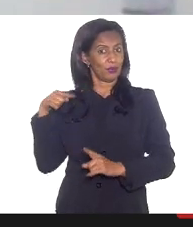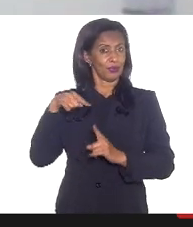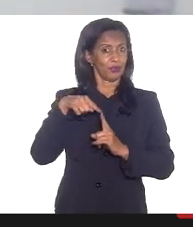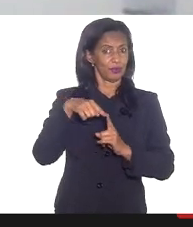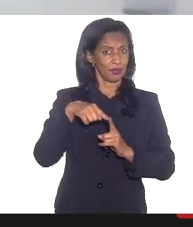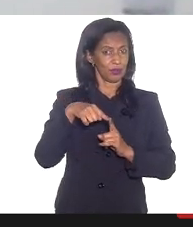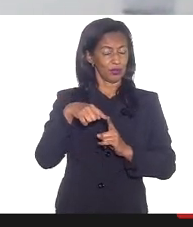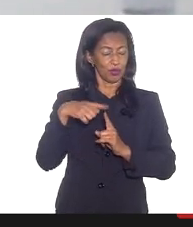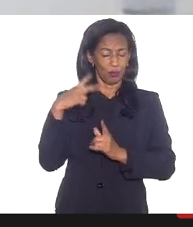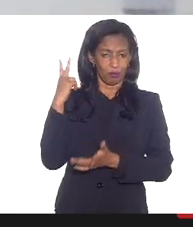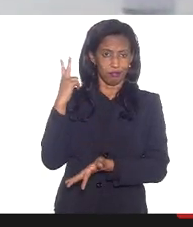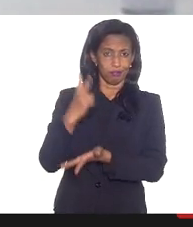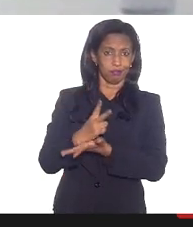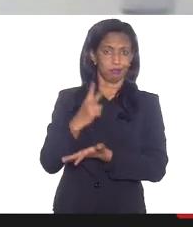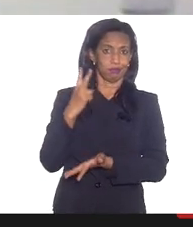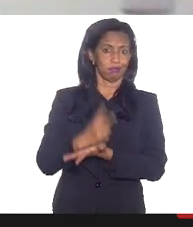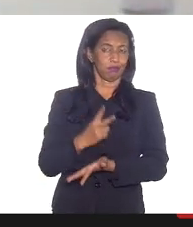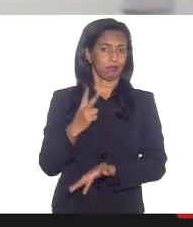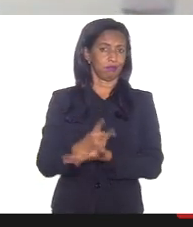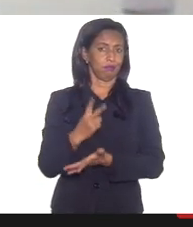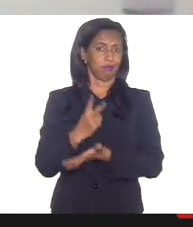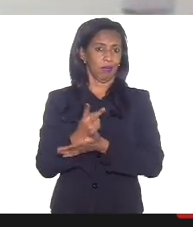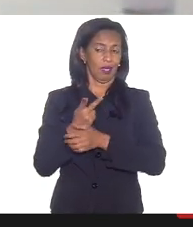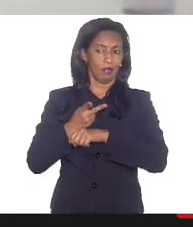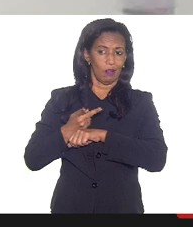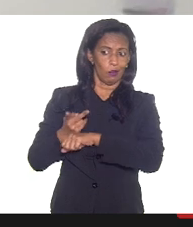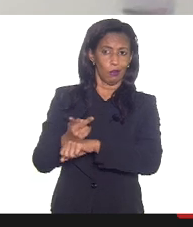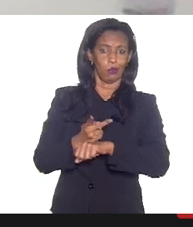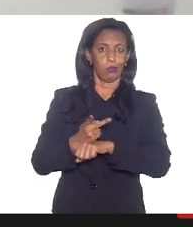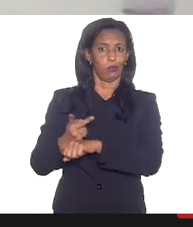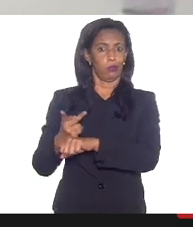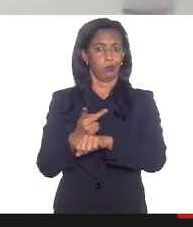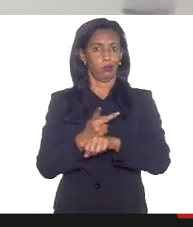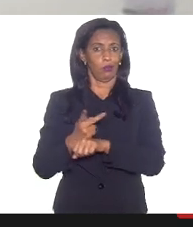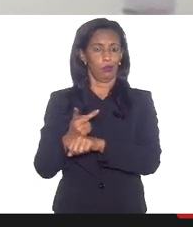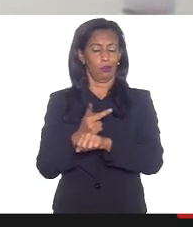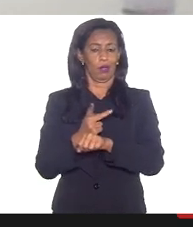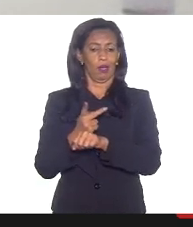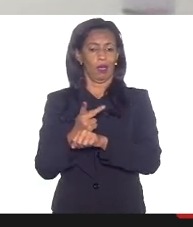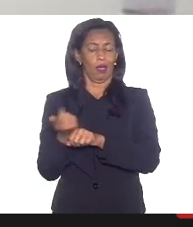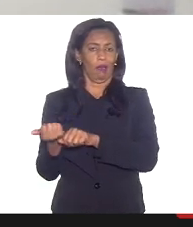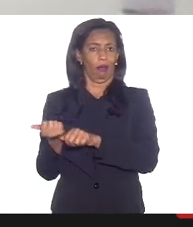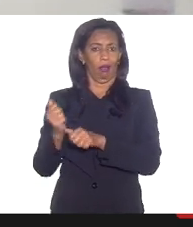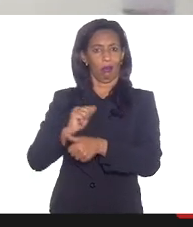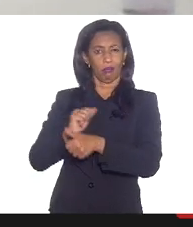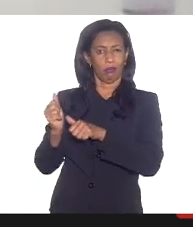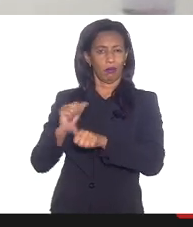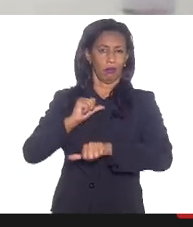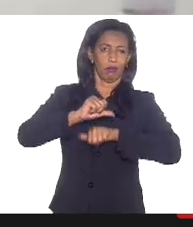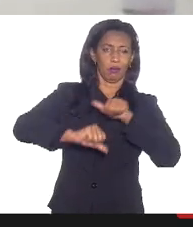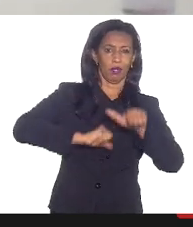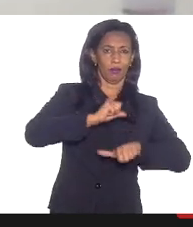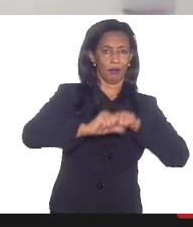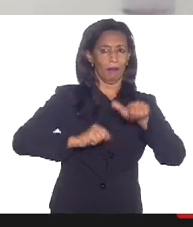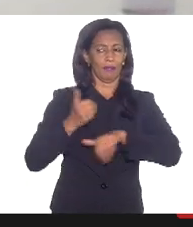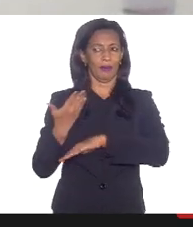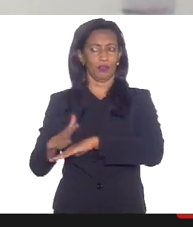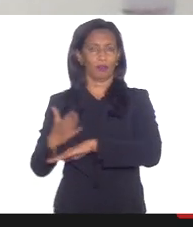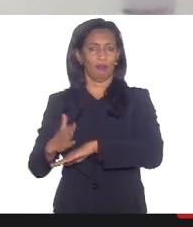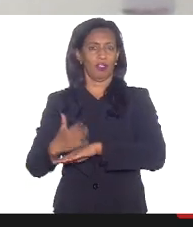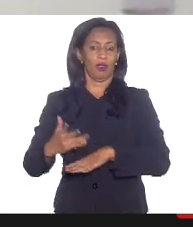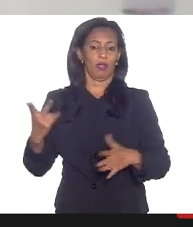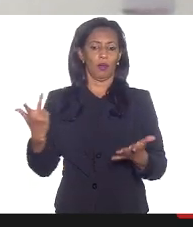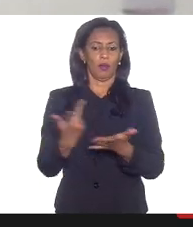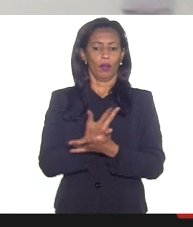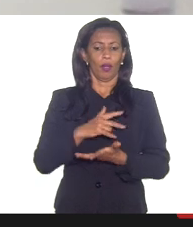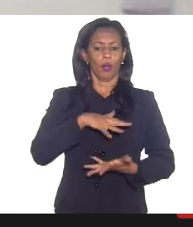de permanentemente buscar a atualização das práticas educacionais mediante as transformações que acontecem